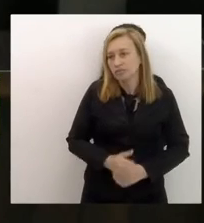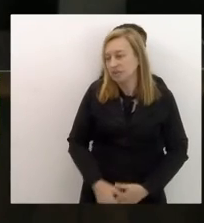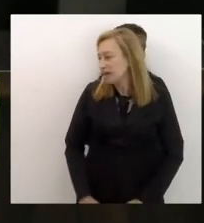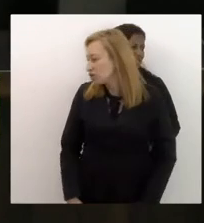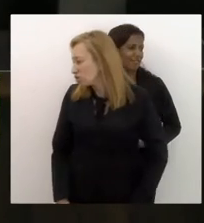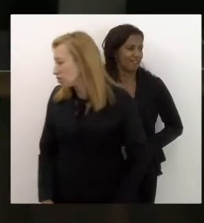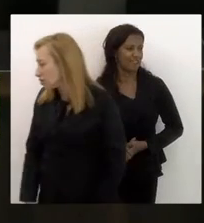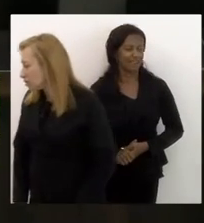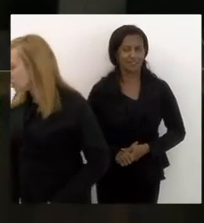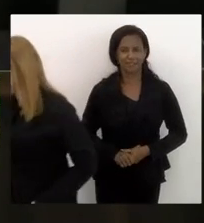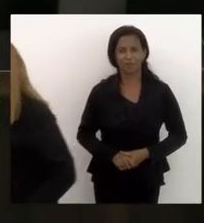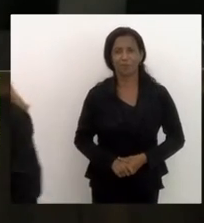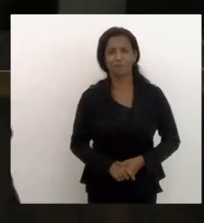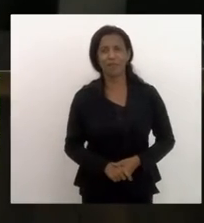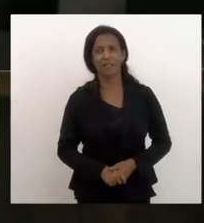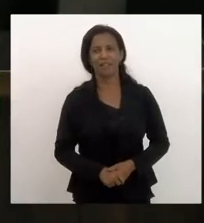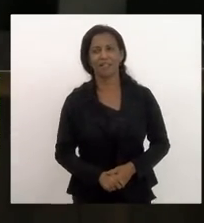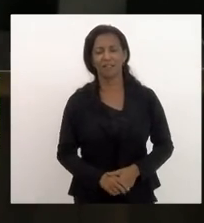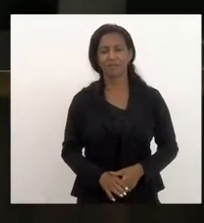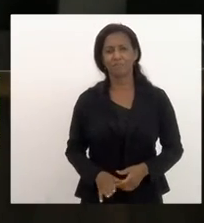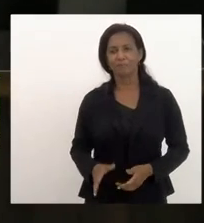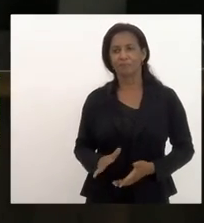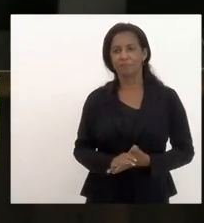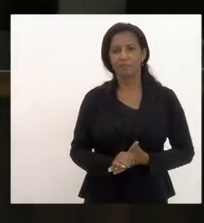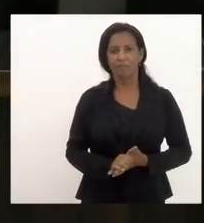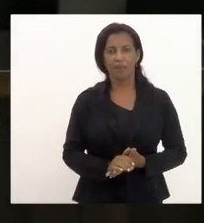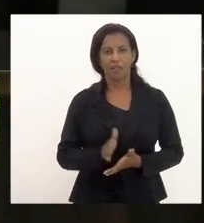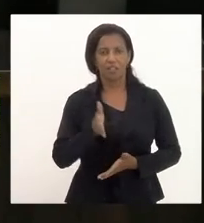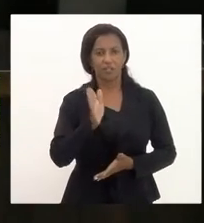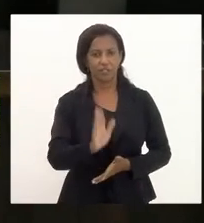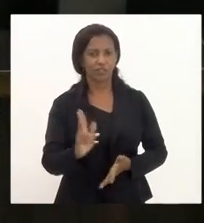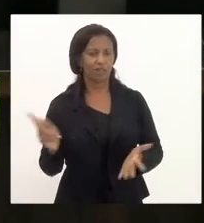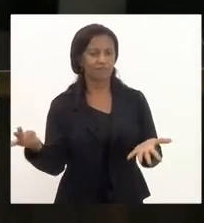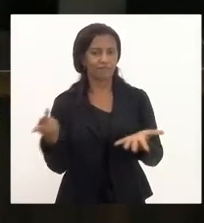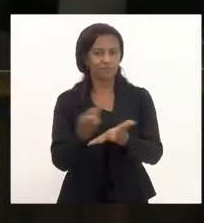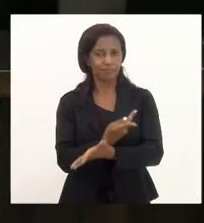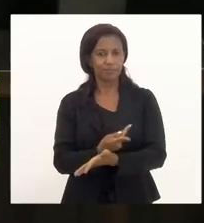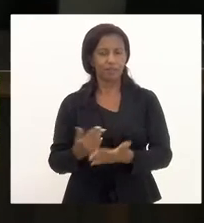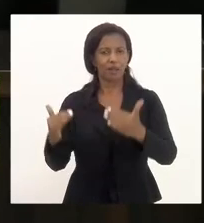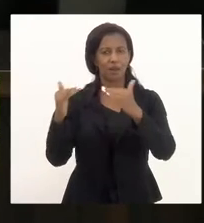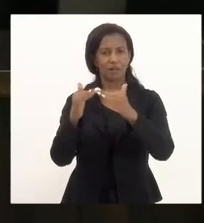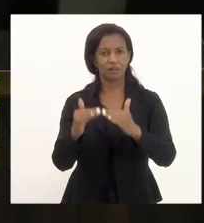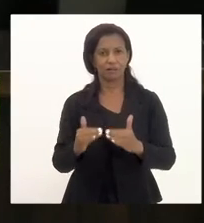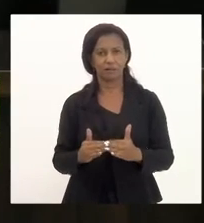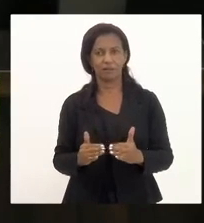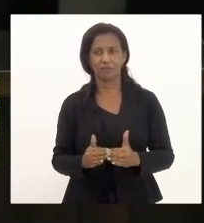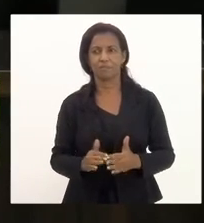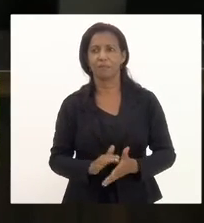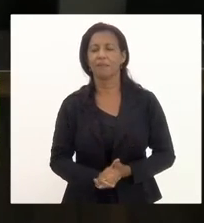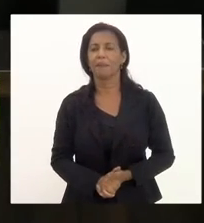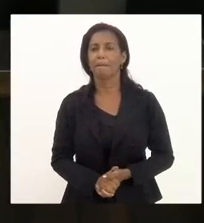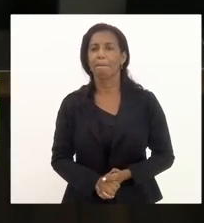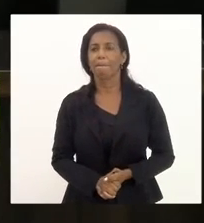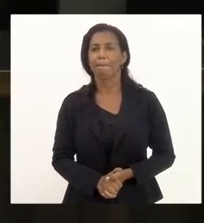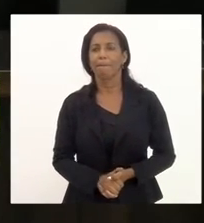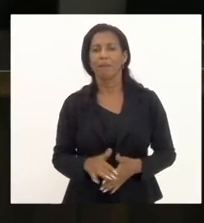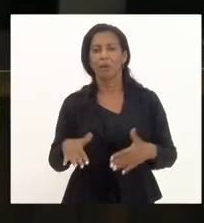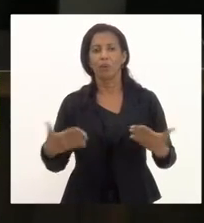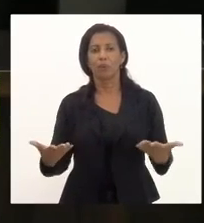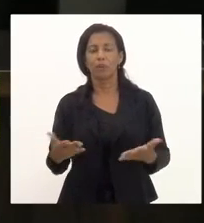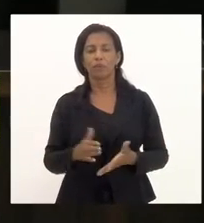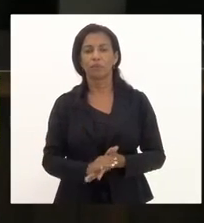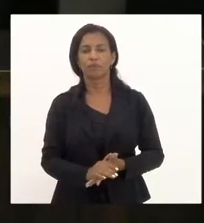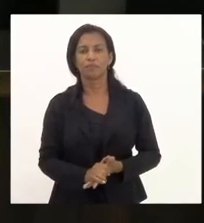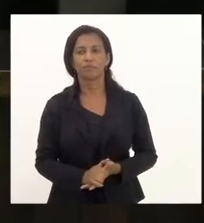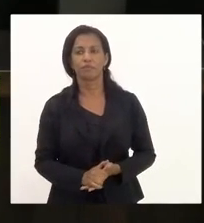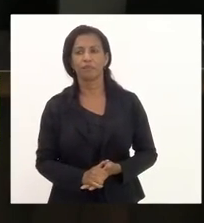contabilizar as despesas primárias já houve um acordo aqui em plenário quando